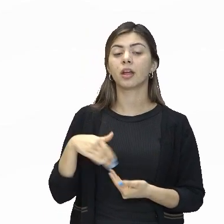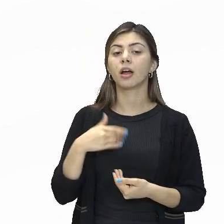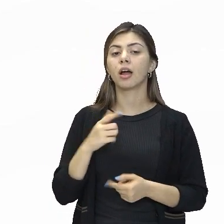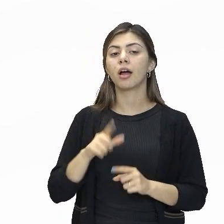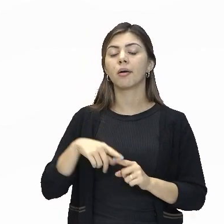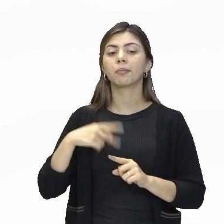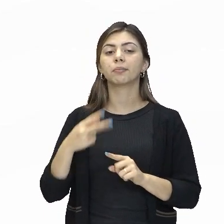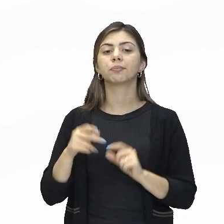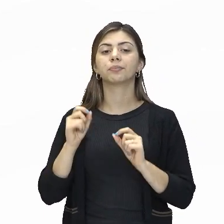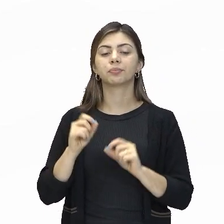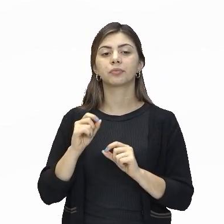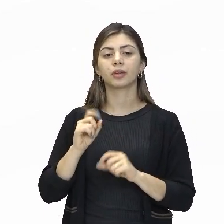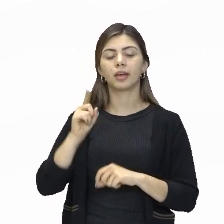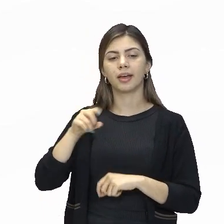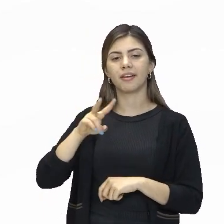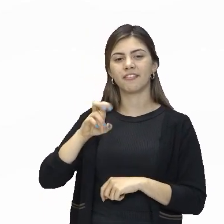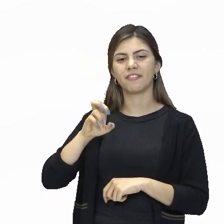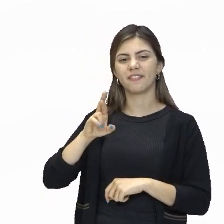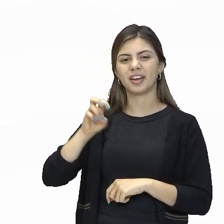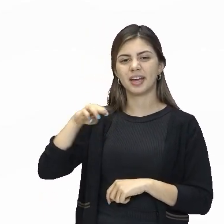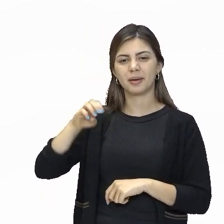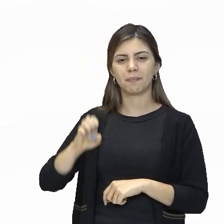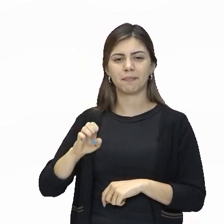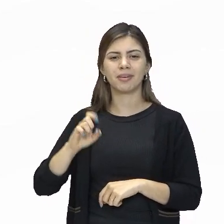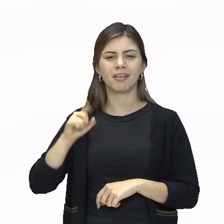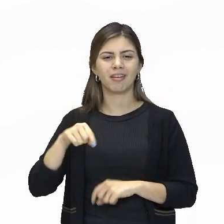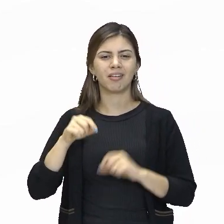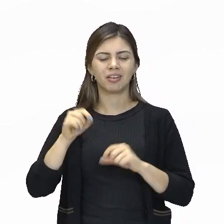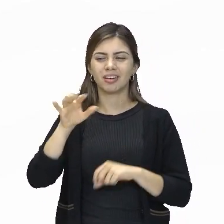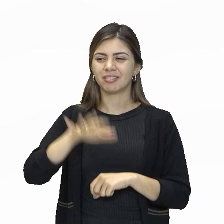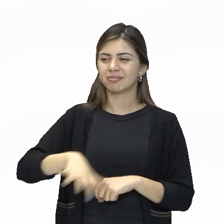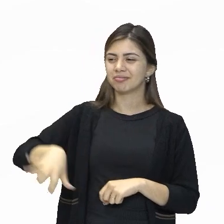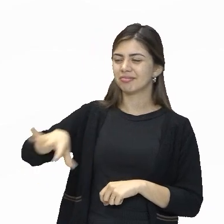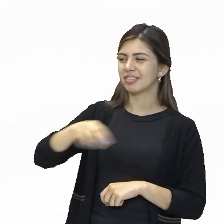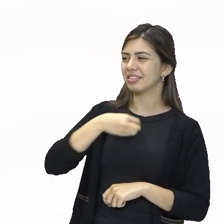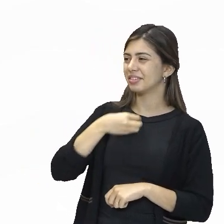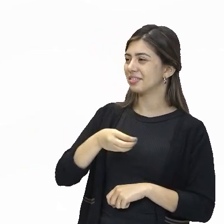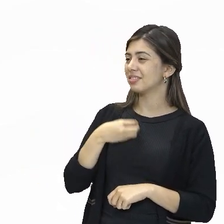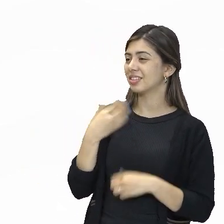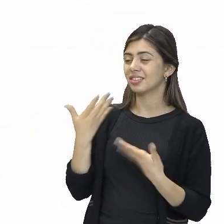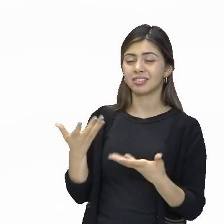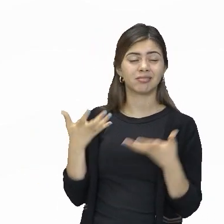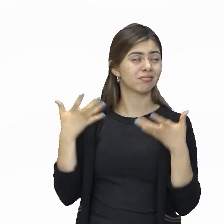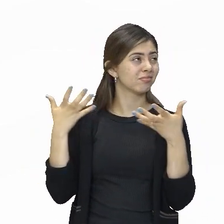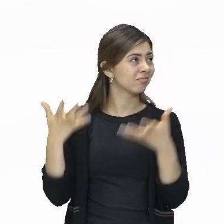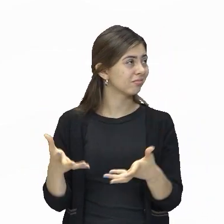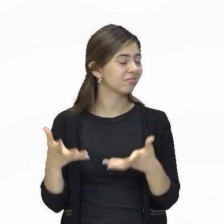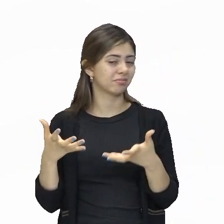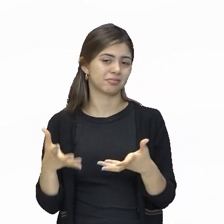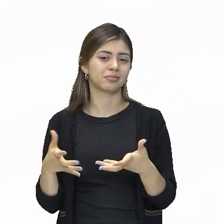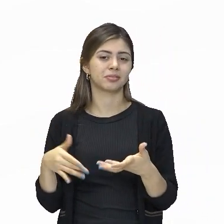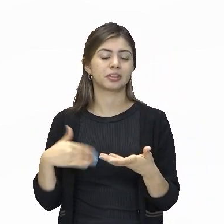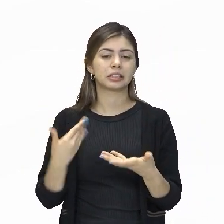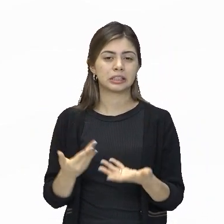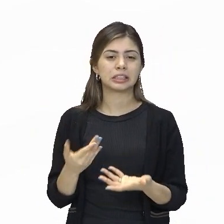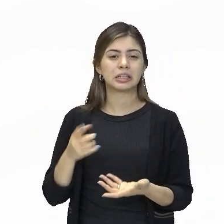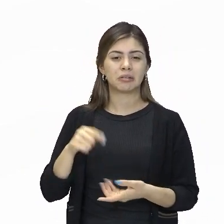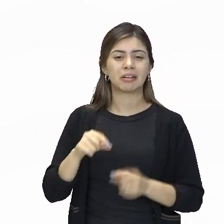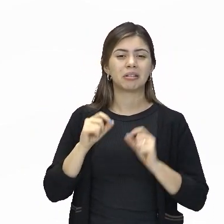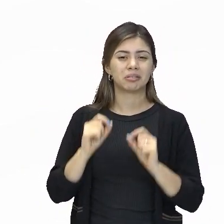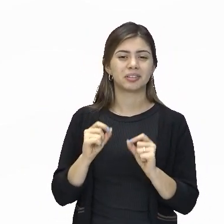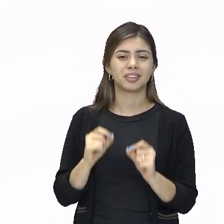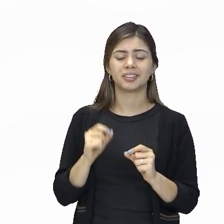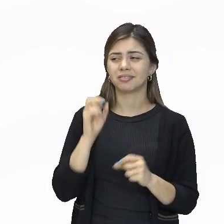Então ele mostra ali que ele está enjoado do ambiente que vive, de modo a se tornar até hipocondríaco com